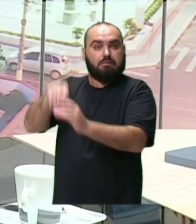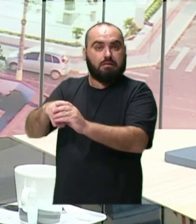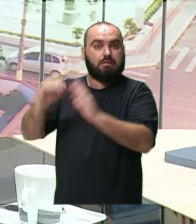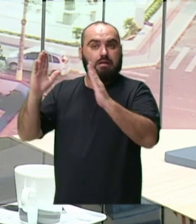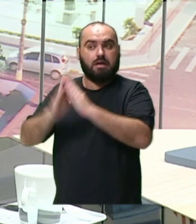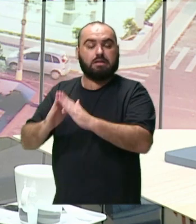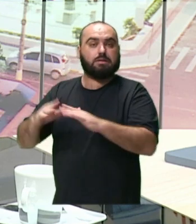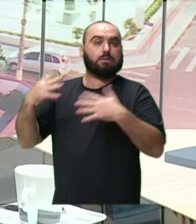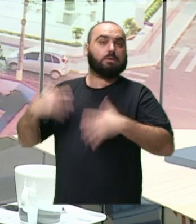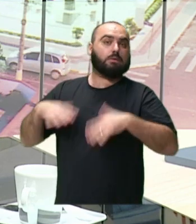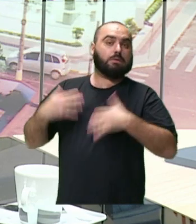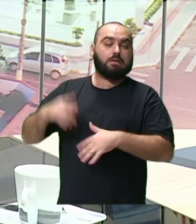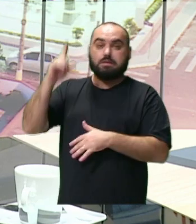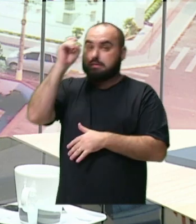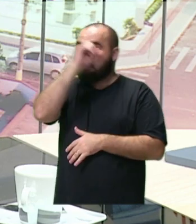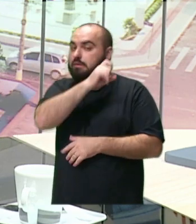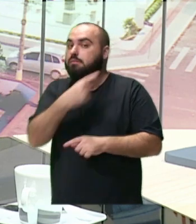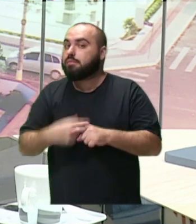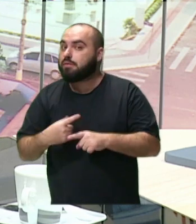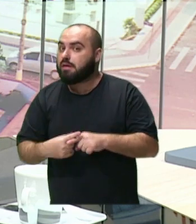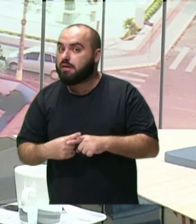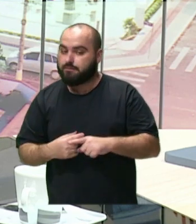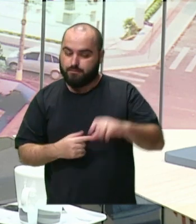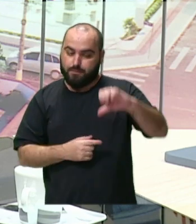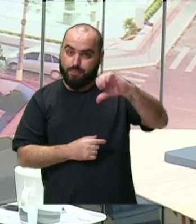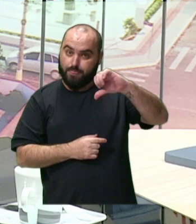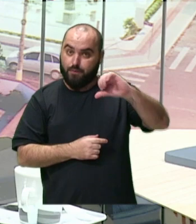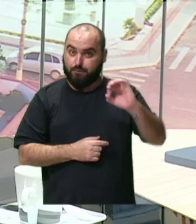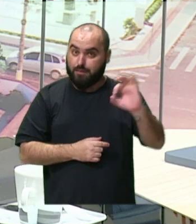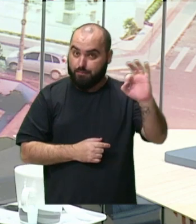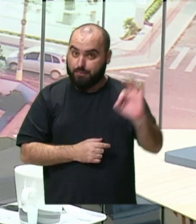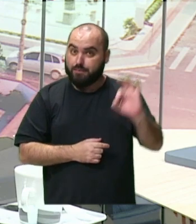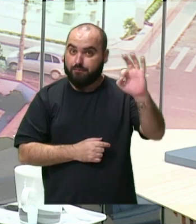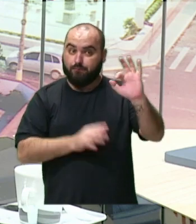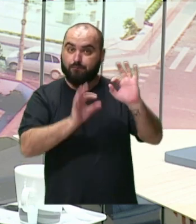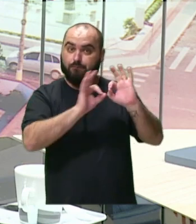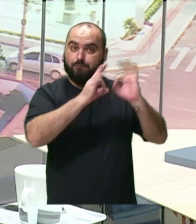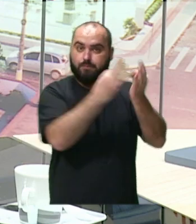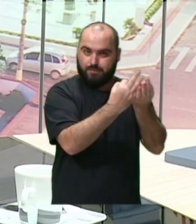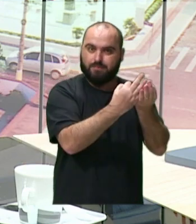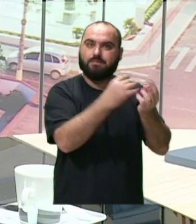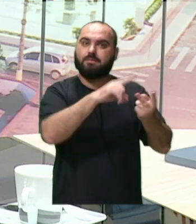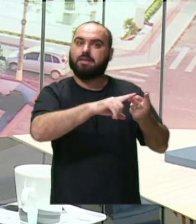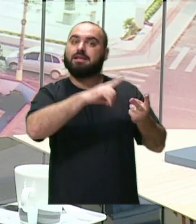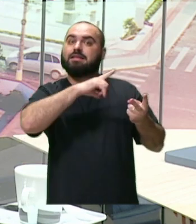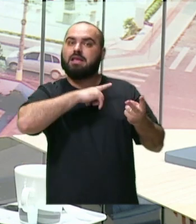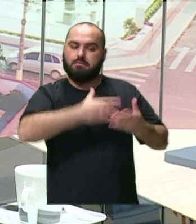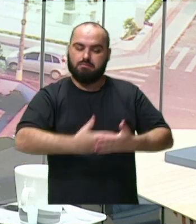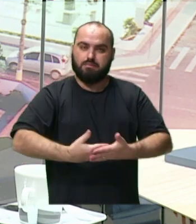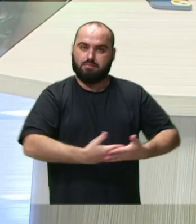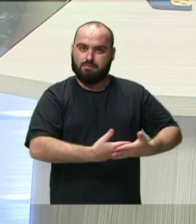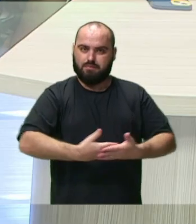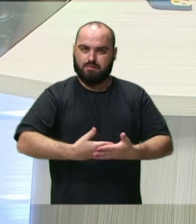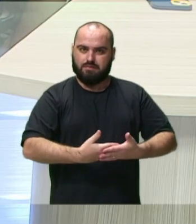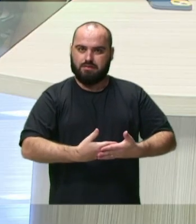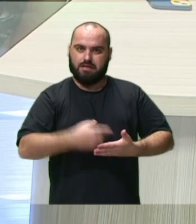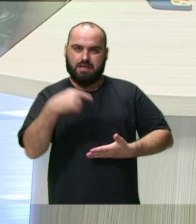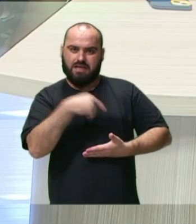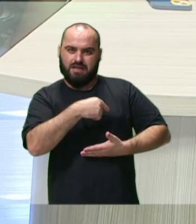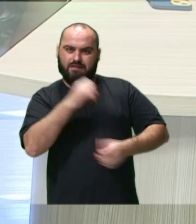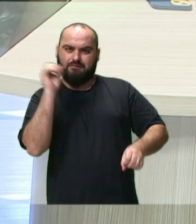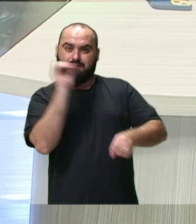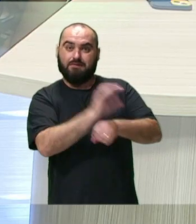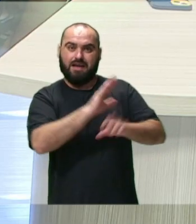complicado. Por que eu digo isso? Porque 90% das famílias, quando tem um bebê e que ele não tem a vaga